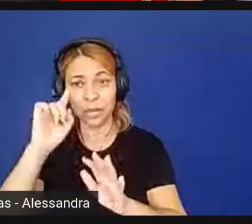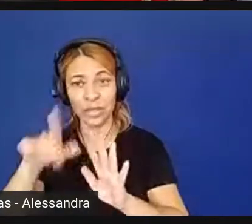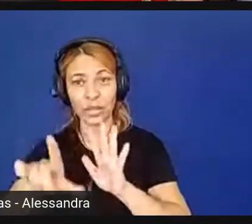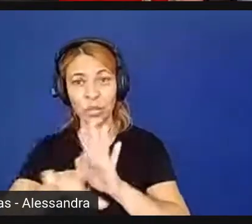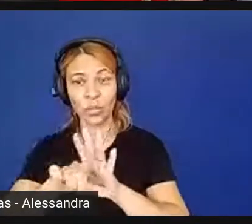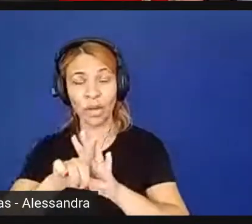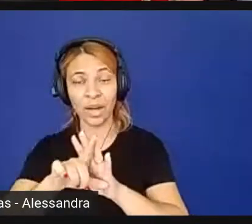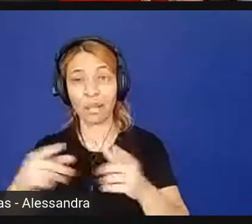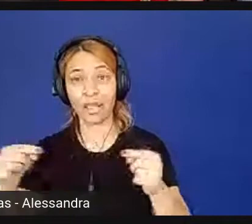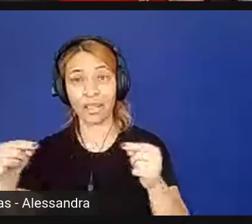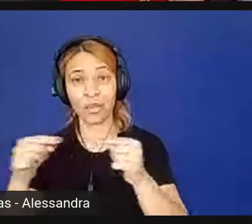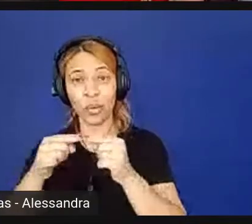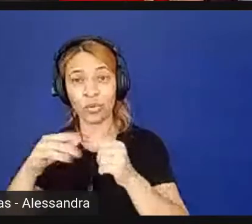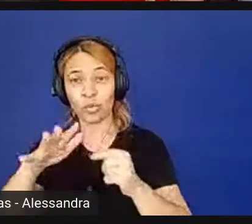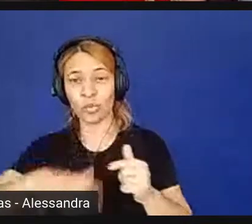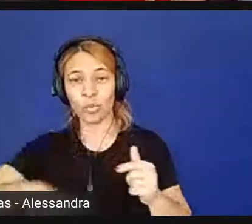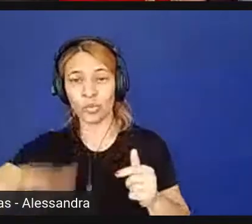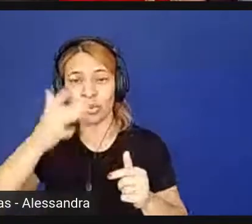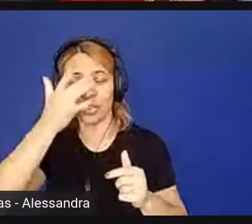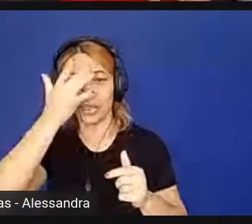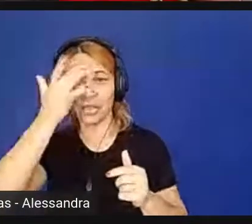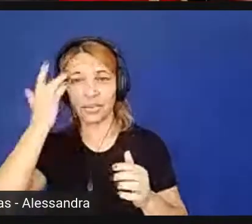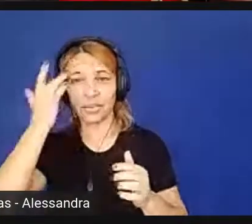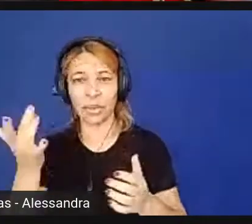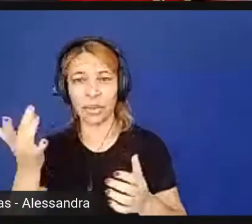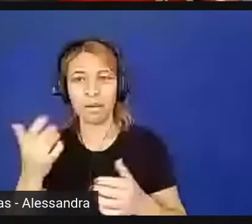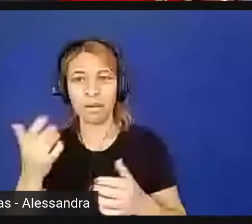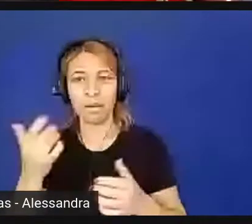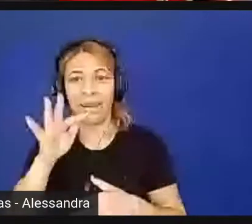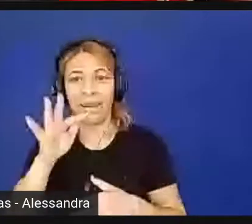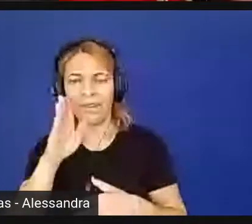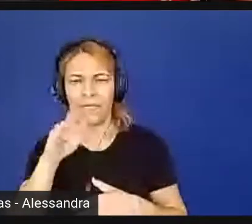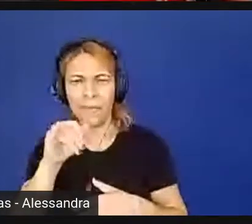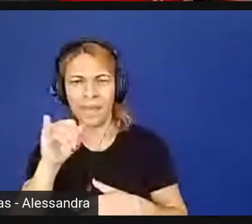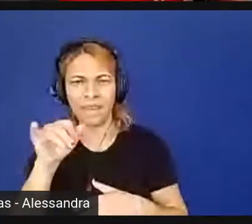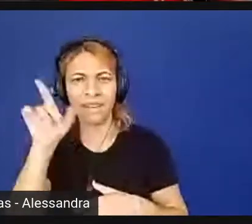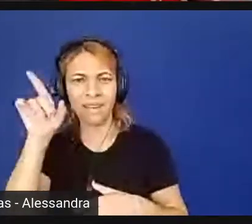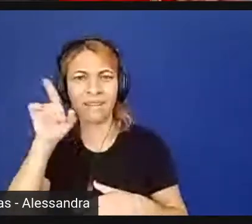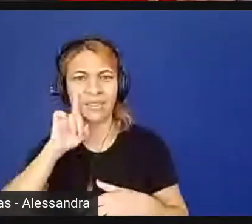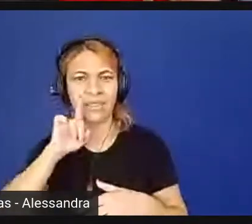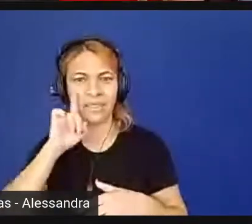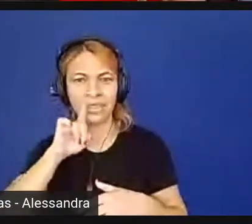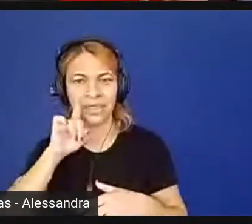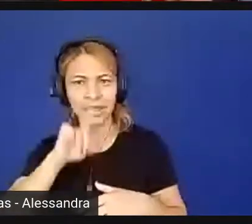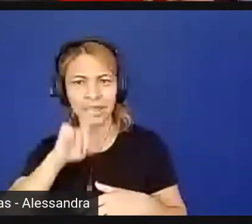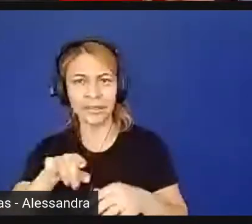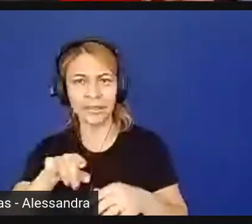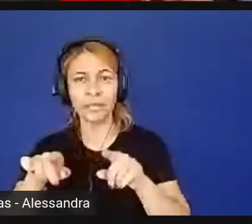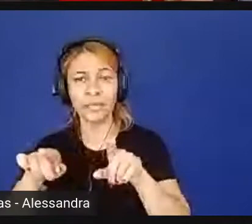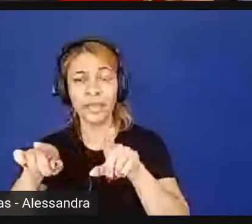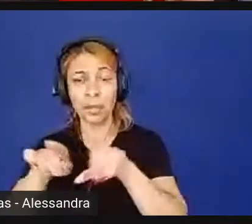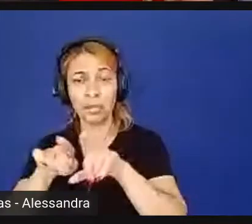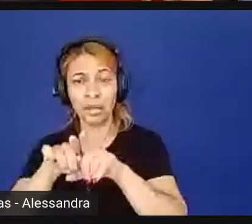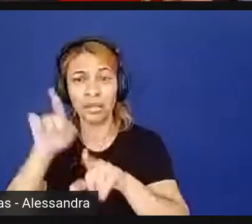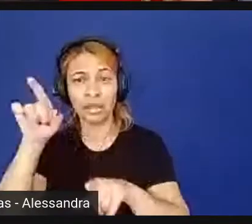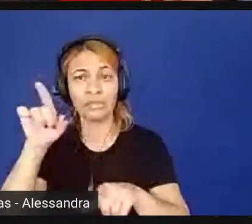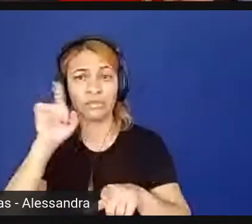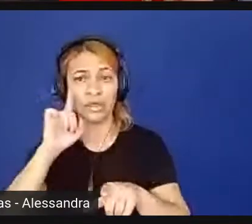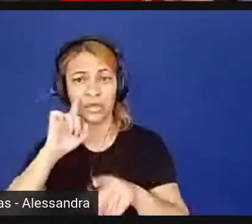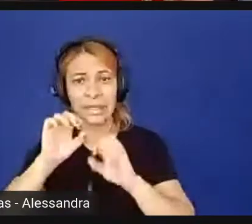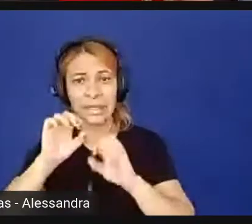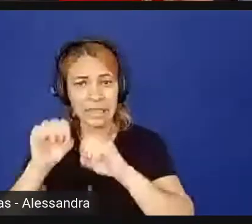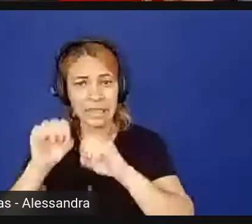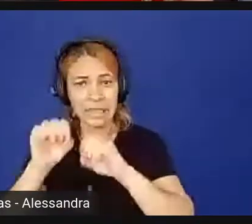mundo. E é o que muitas vezes fundamenta operações do FBI americano e do Department of Justice, em cima, por exemplo, como aconteceu